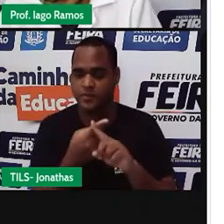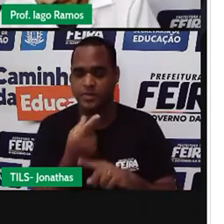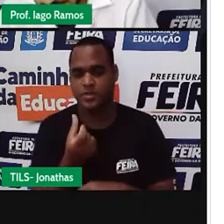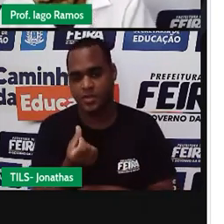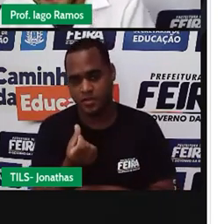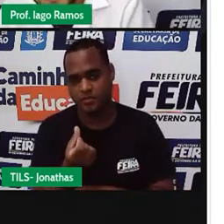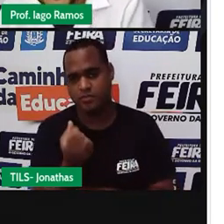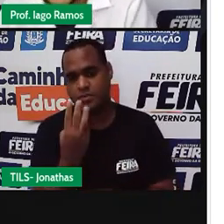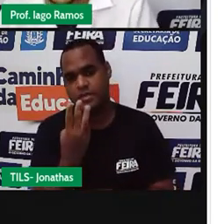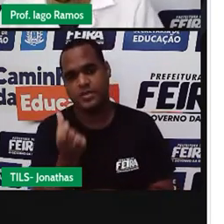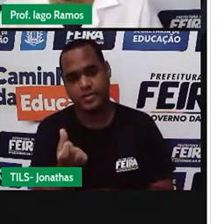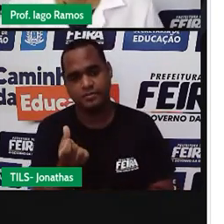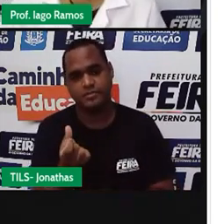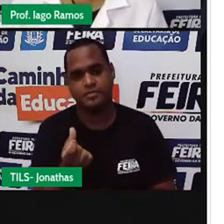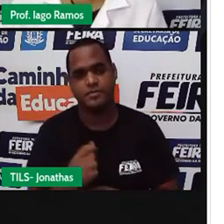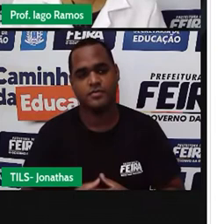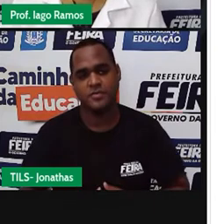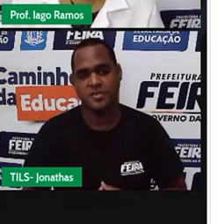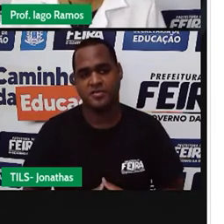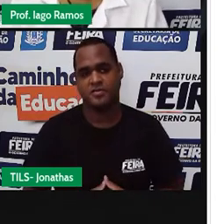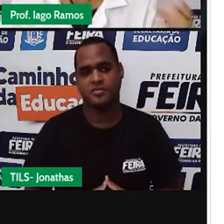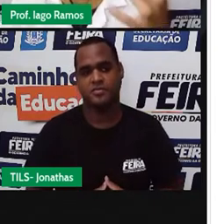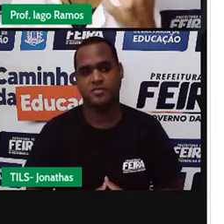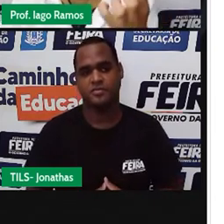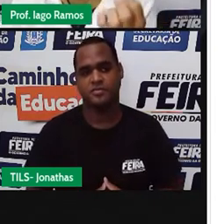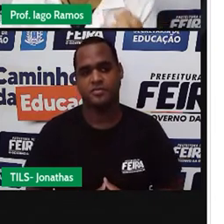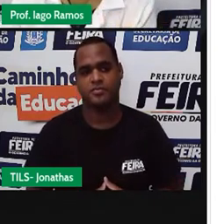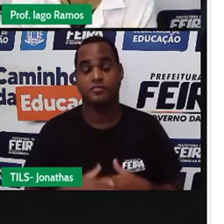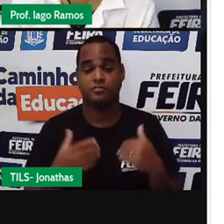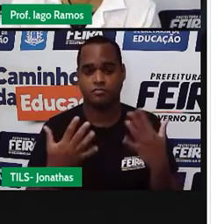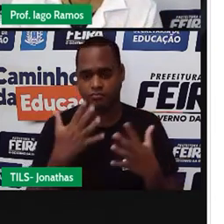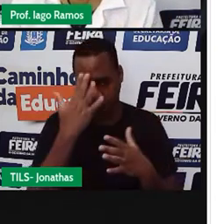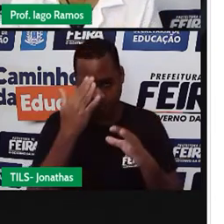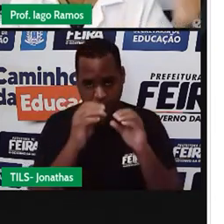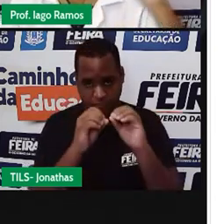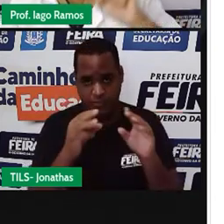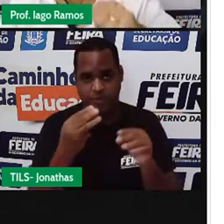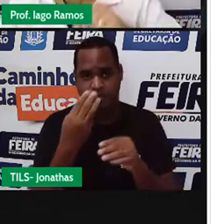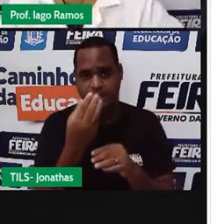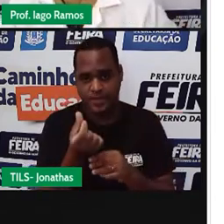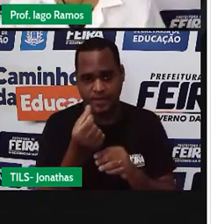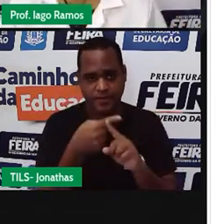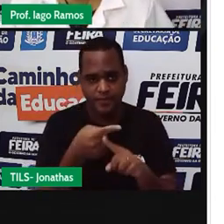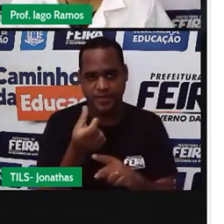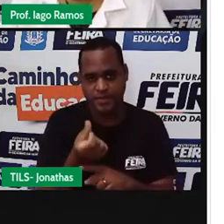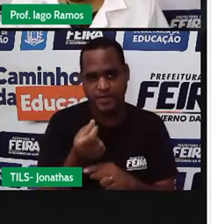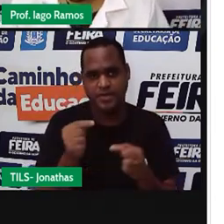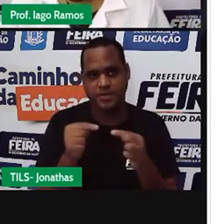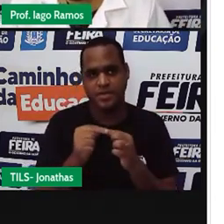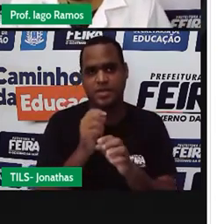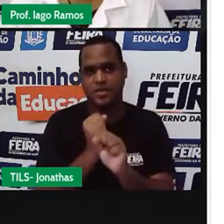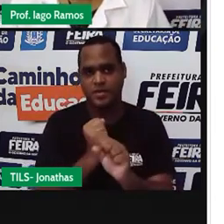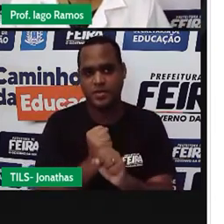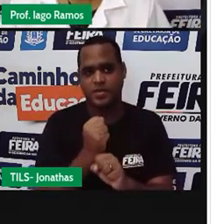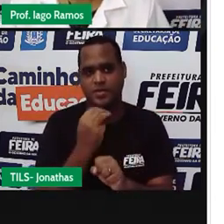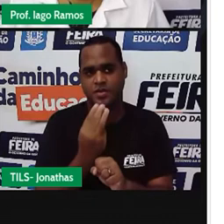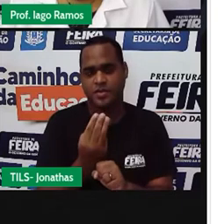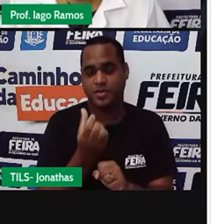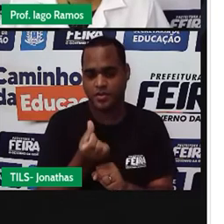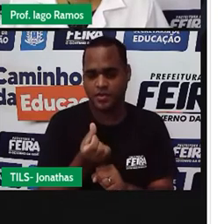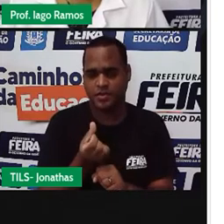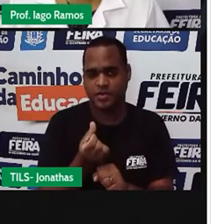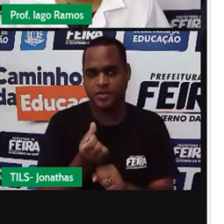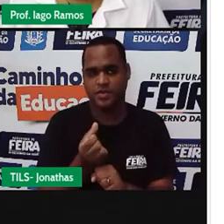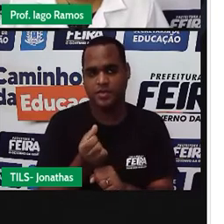porque 6 vezes 6 é 36 ou tiver Raid 36 e coloquei o resultado que esses agora